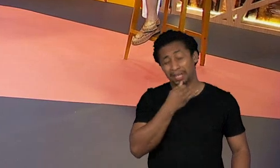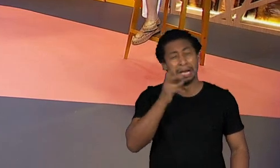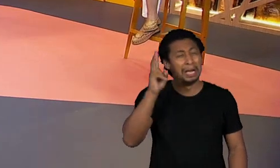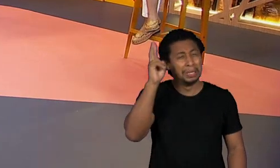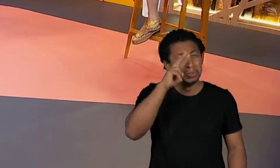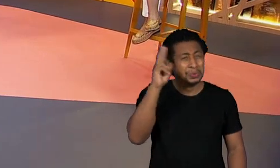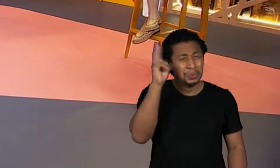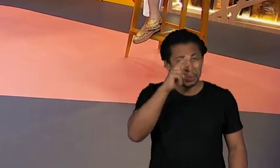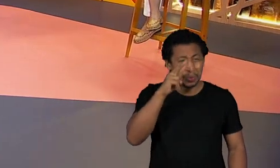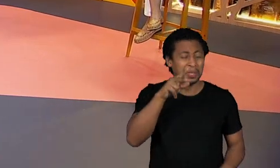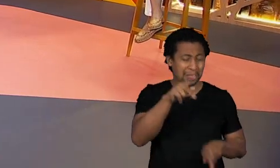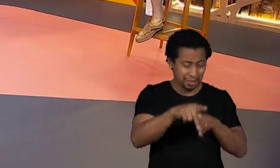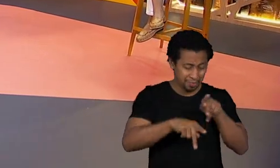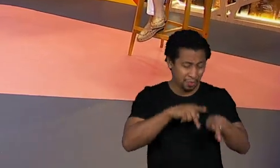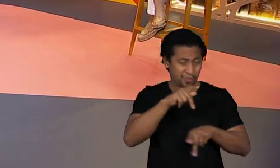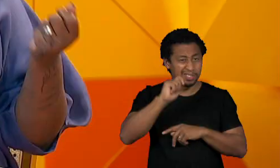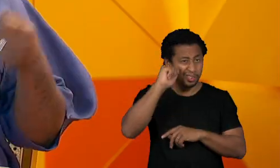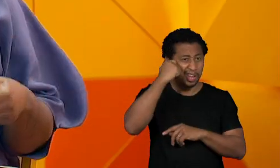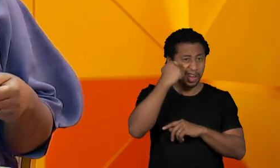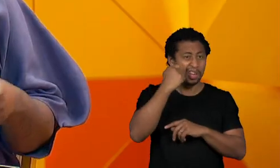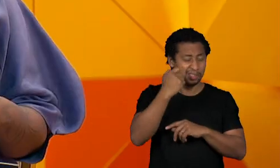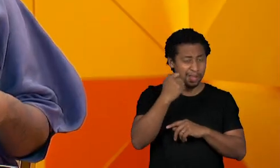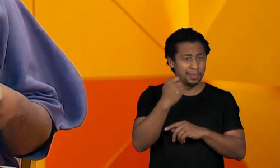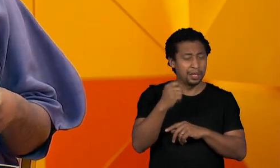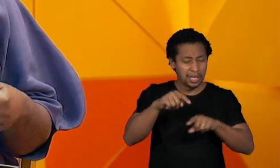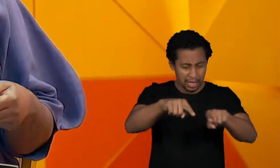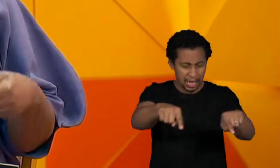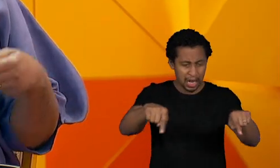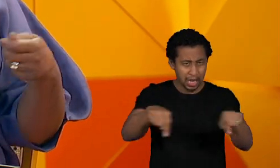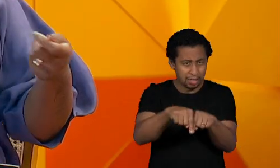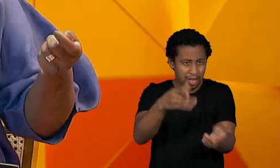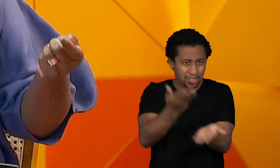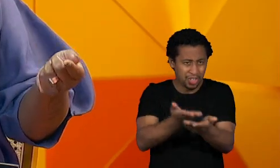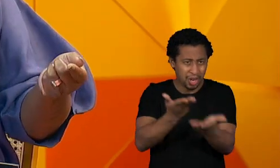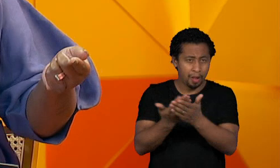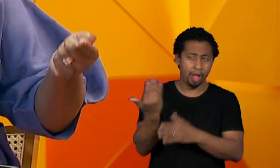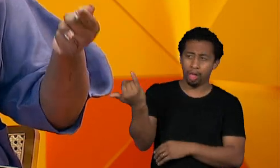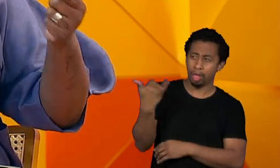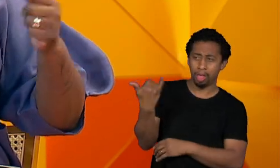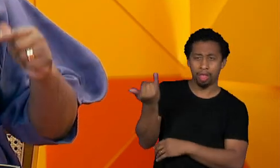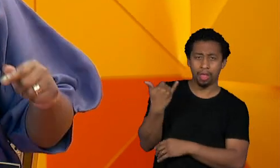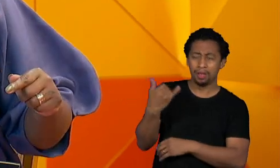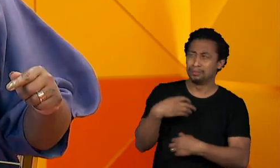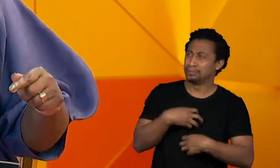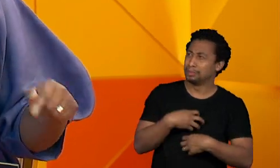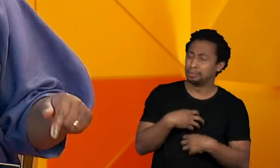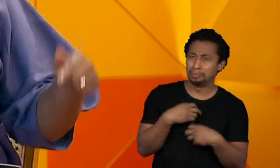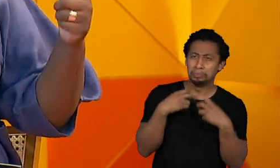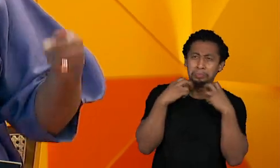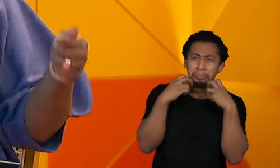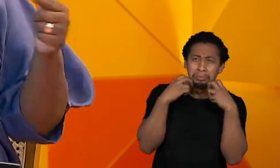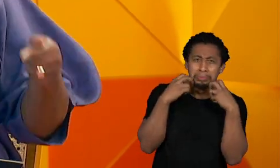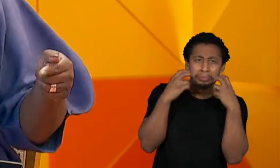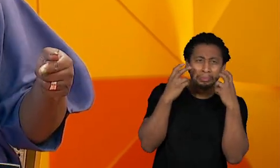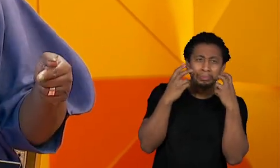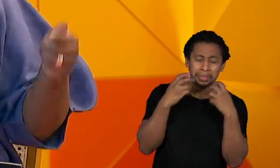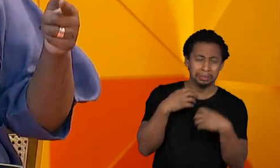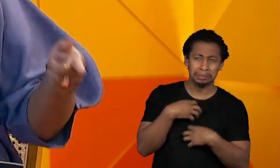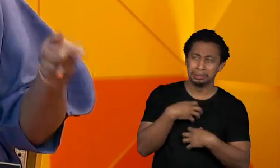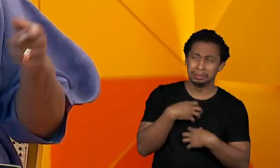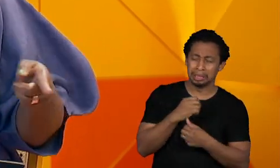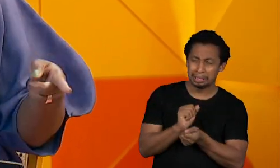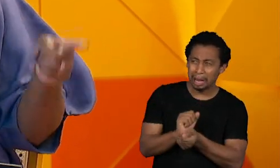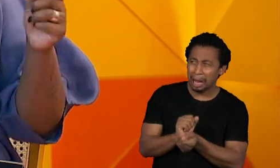história do povo negro me foi apresentada dentro da sala de aula foi uma maneira que me fazia ter vergonha. E os livros